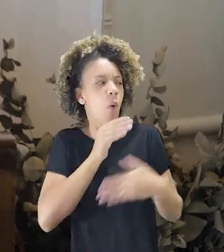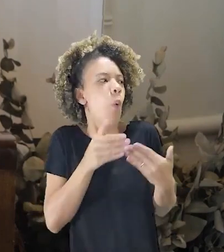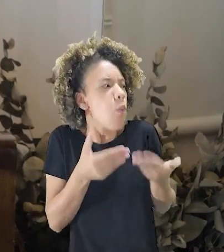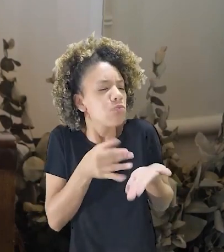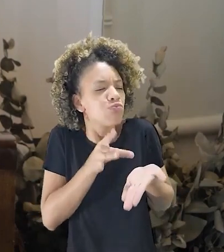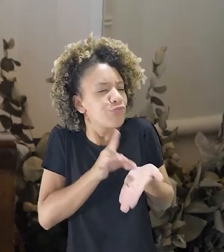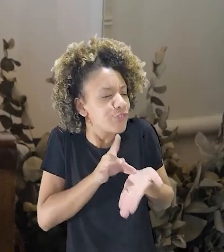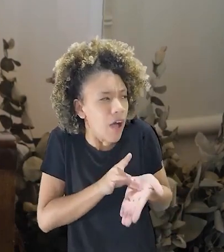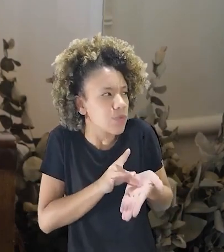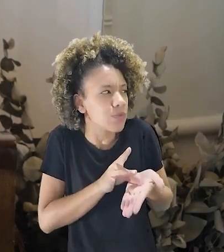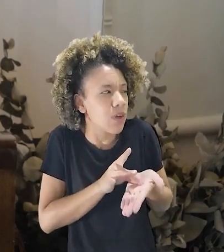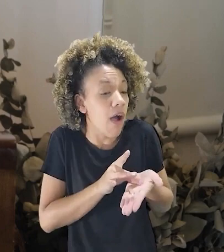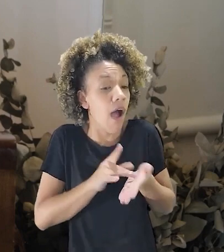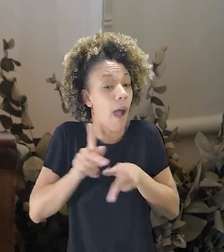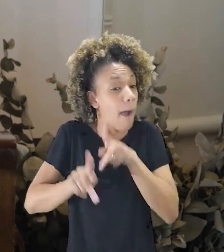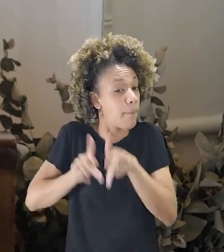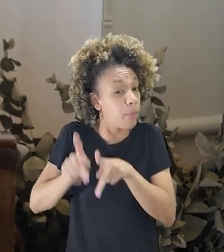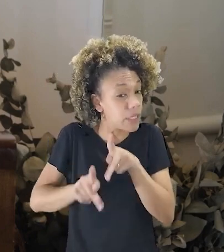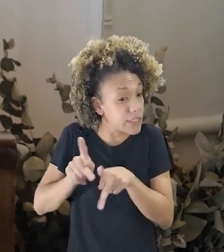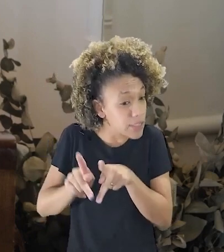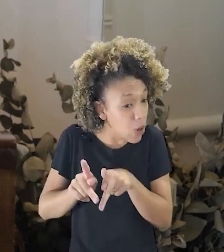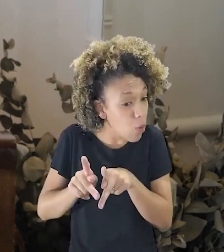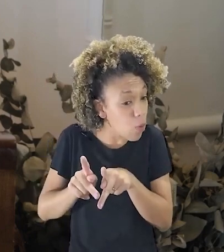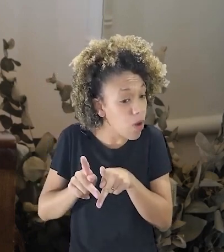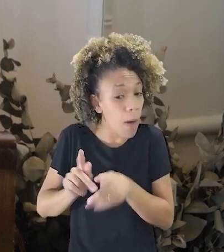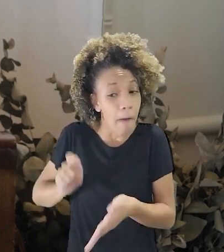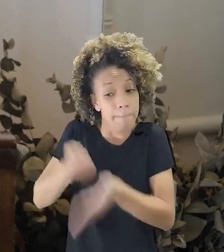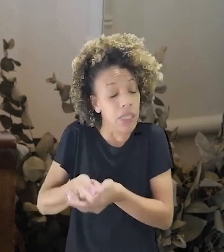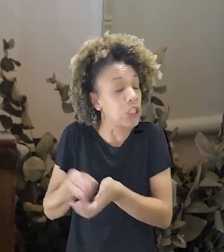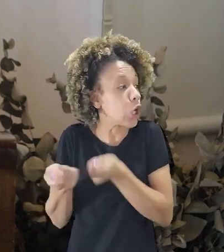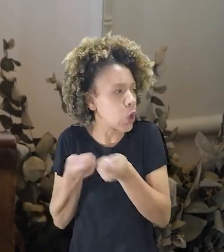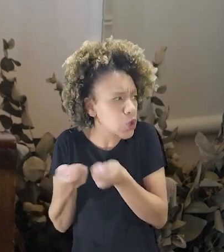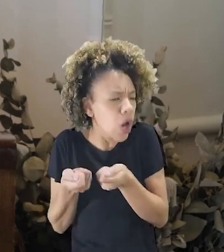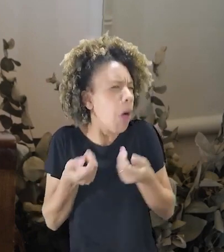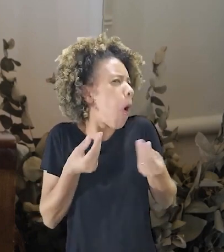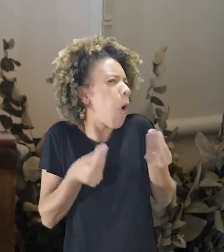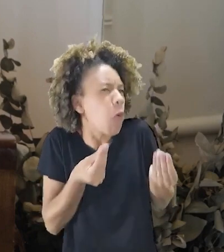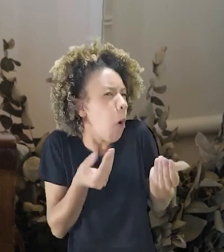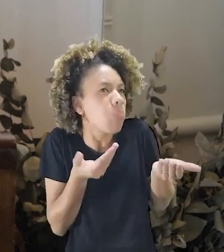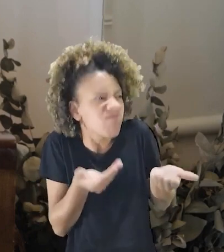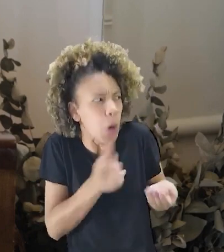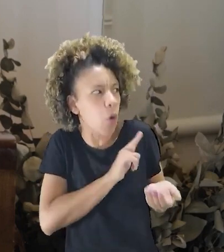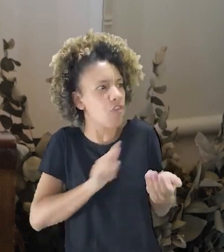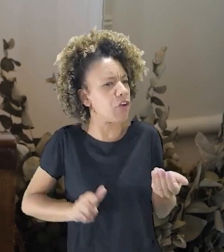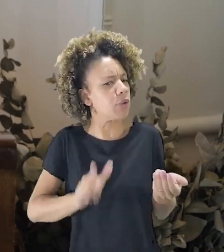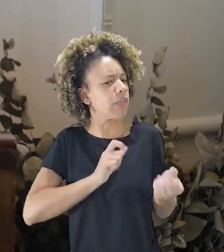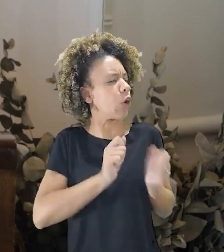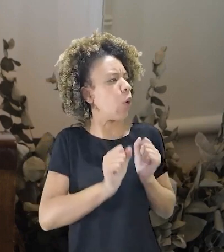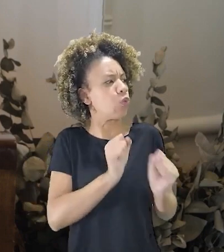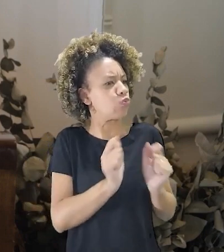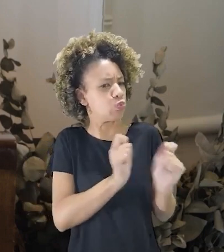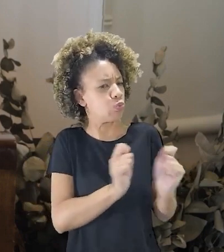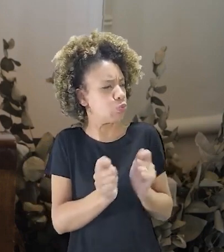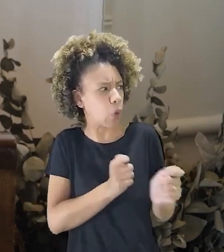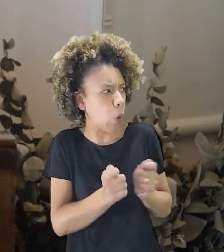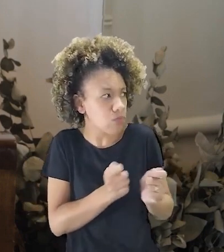de fato, a população manda no Rio de Janeiro? Quando, de fato, o governo tem poder? Quando, de fato,